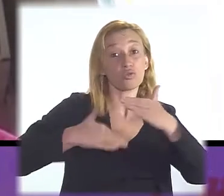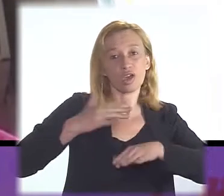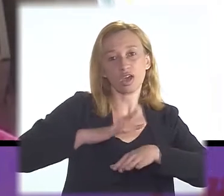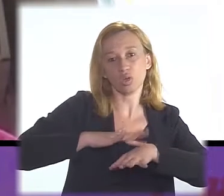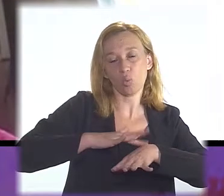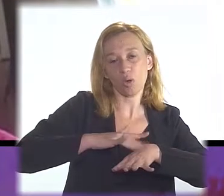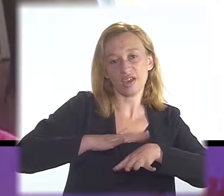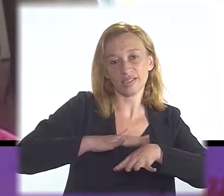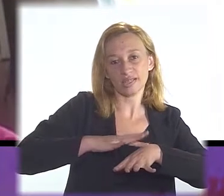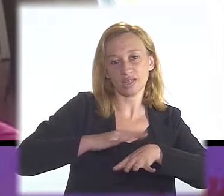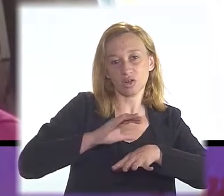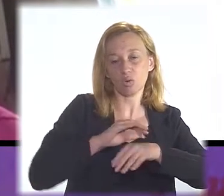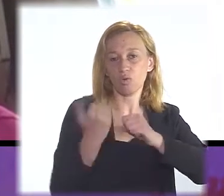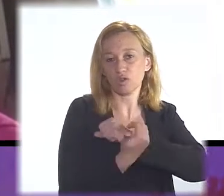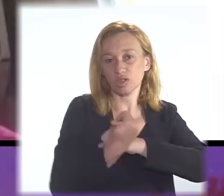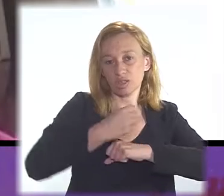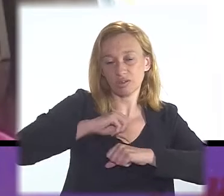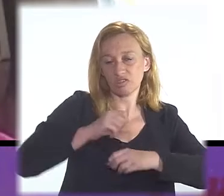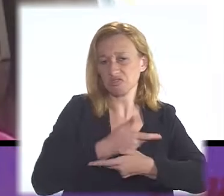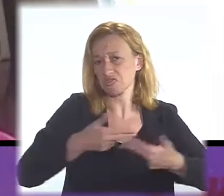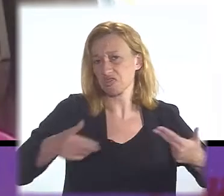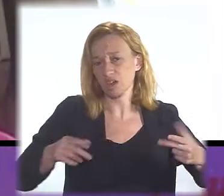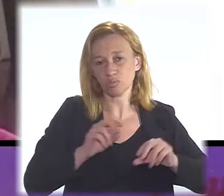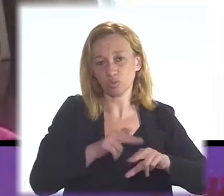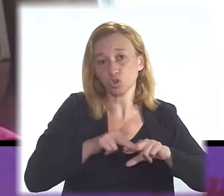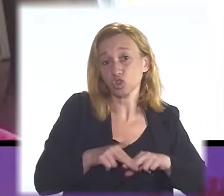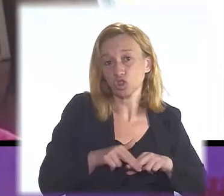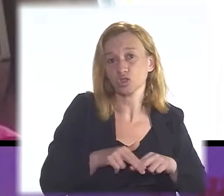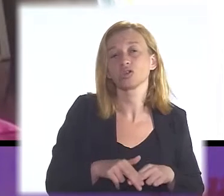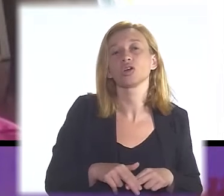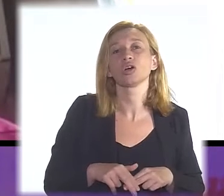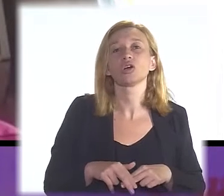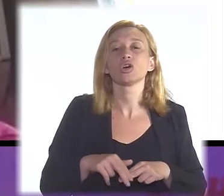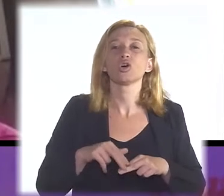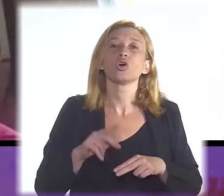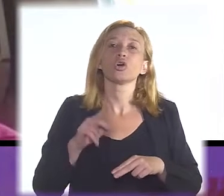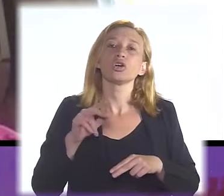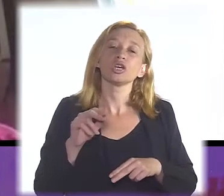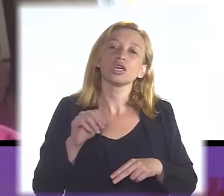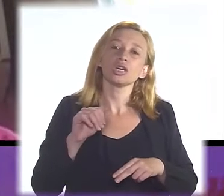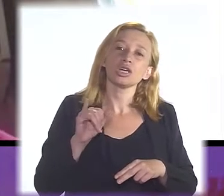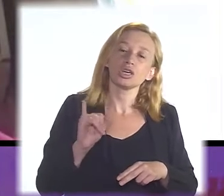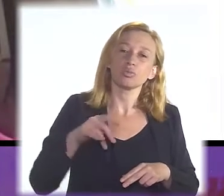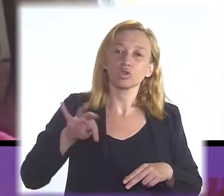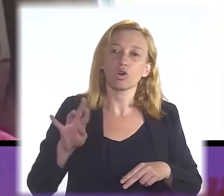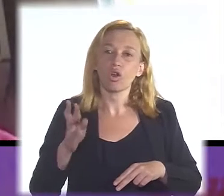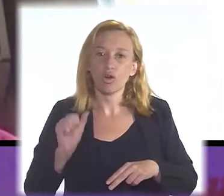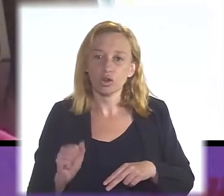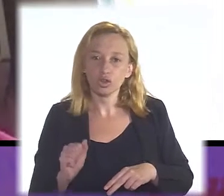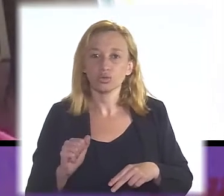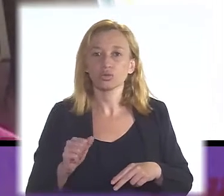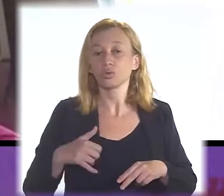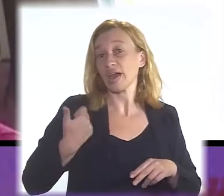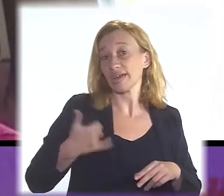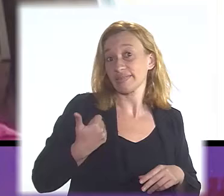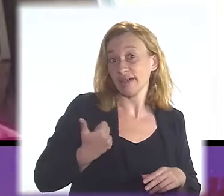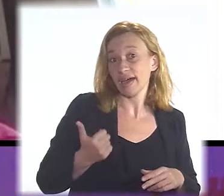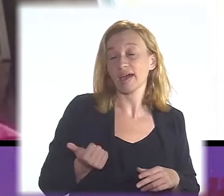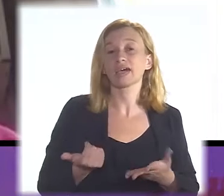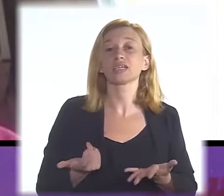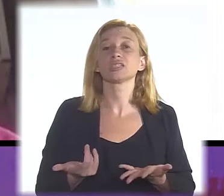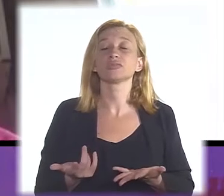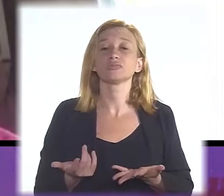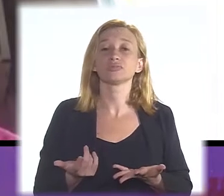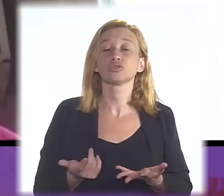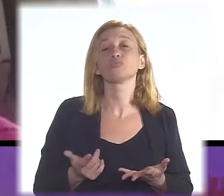da Covid-19, por uma série de razões, desde o status imunológico dele, a faixa etária, a ausência